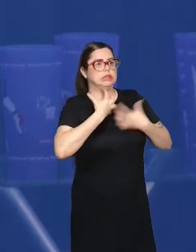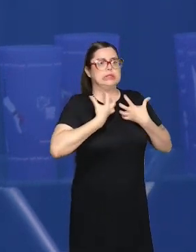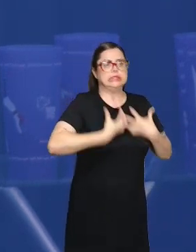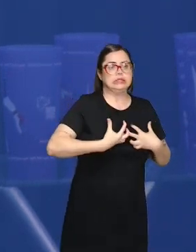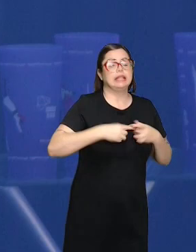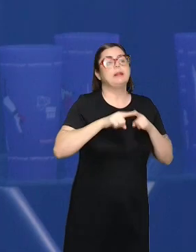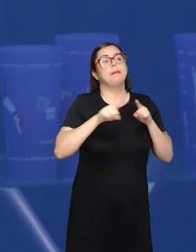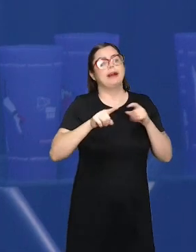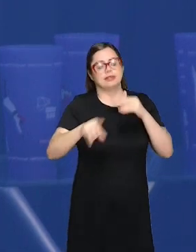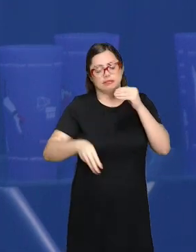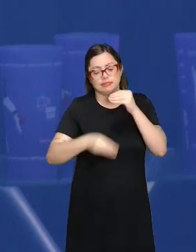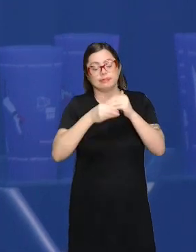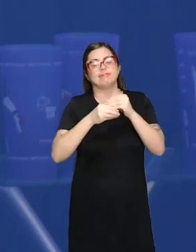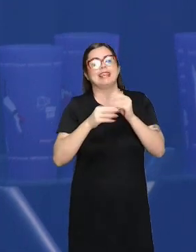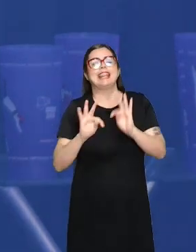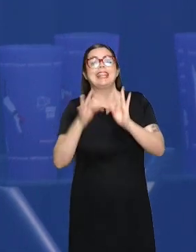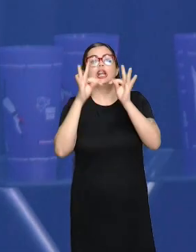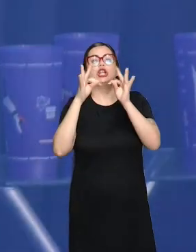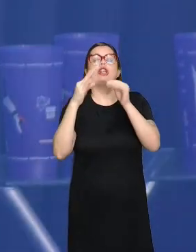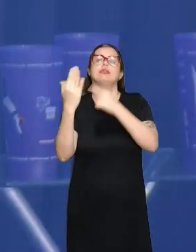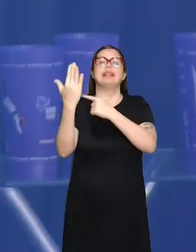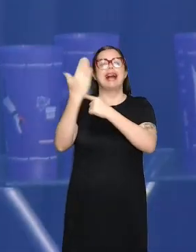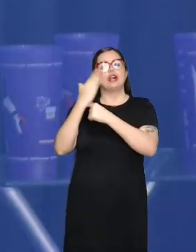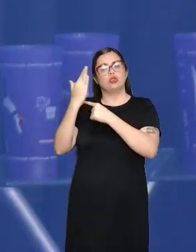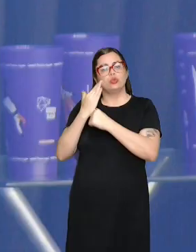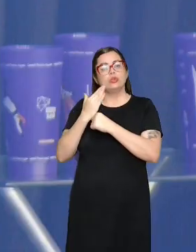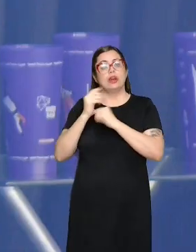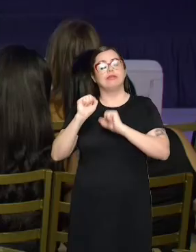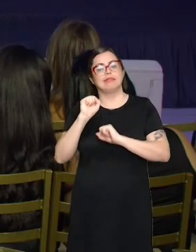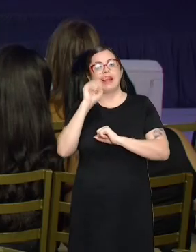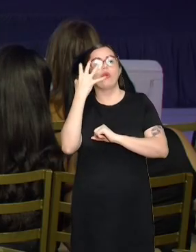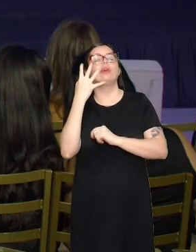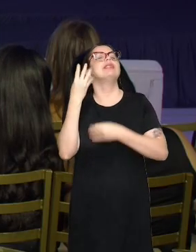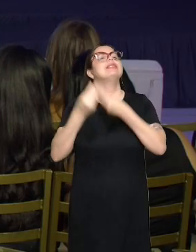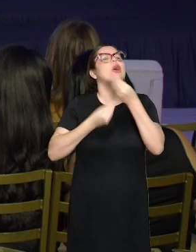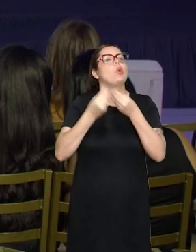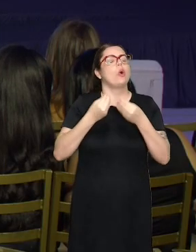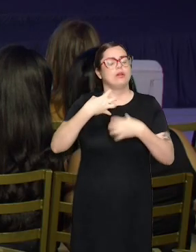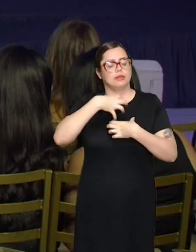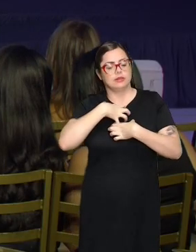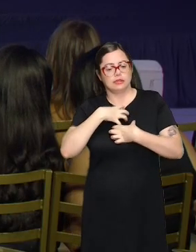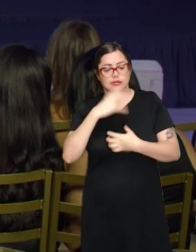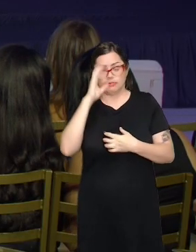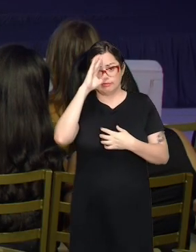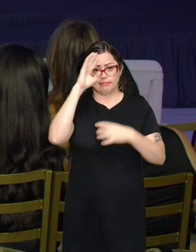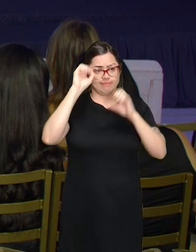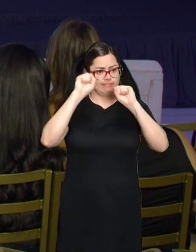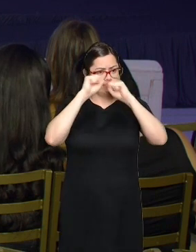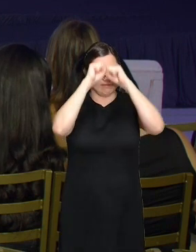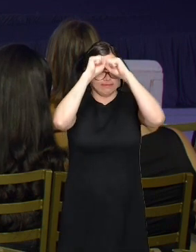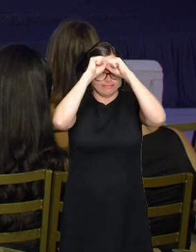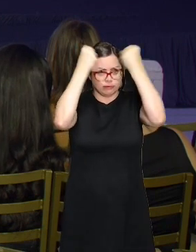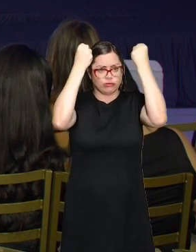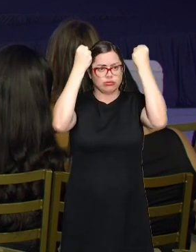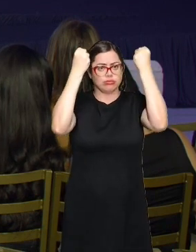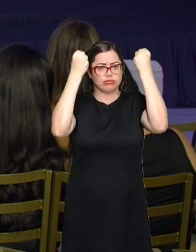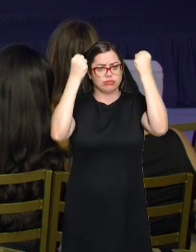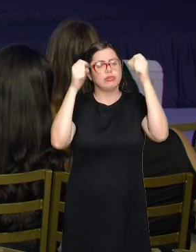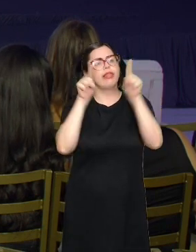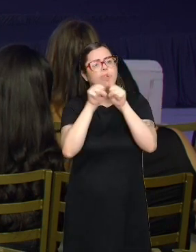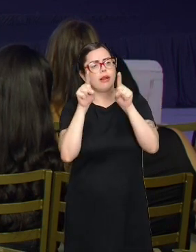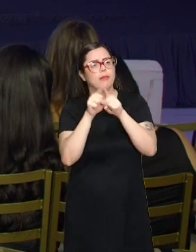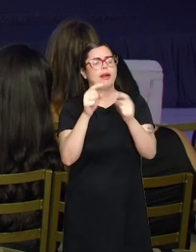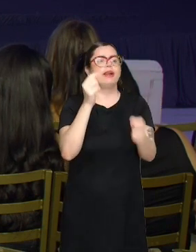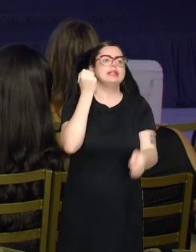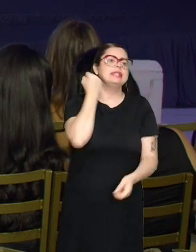favor, isso vai, como de fato tem acontecido, estressar, extrapolar para uma questão física, para uma questão de saúde. Quantos